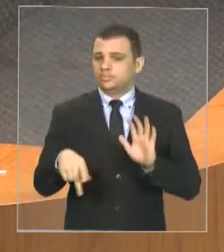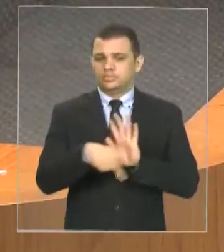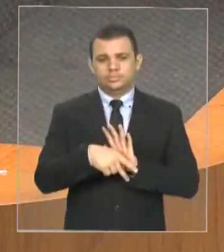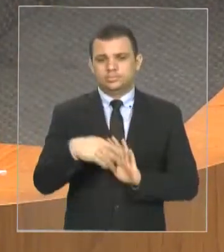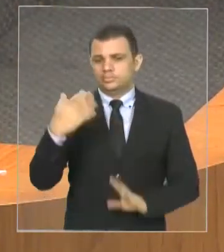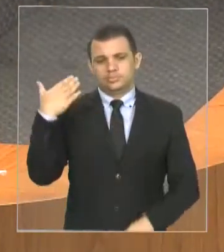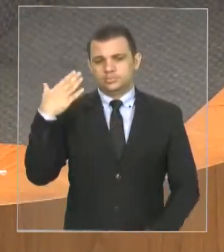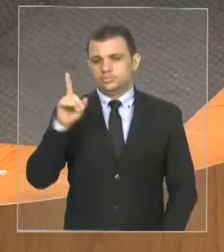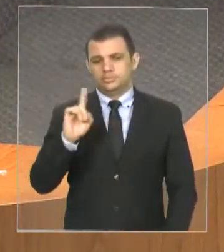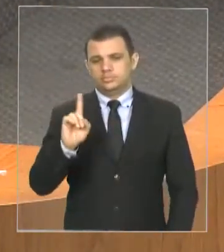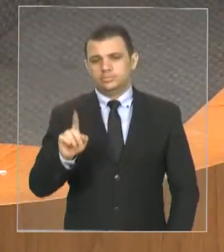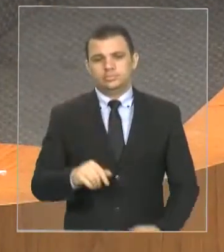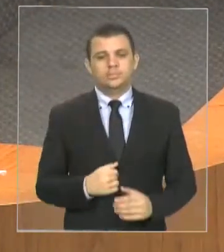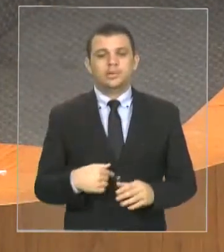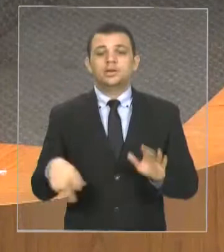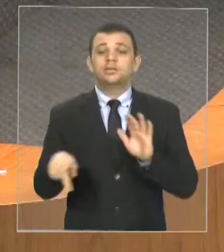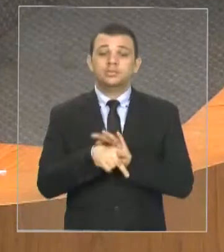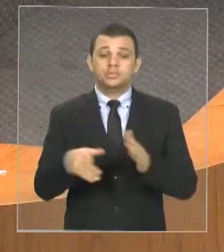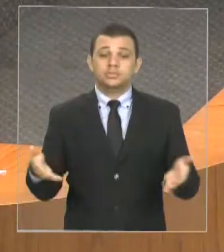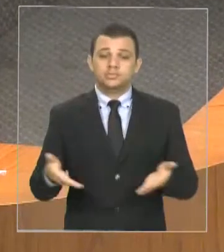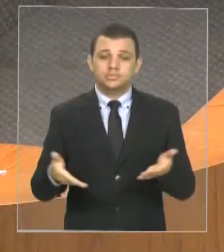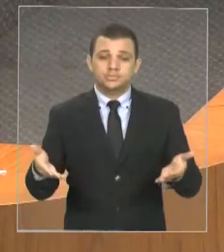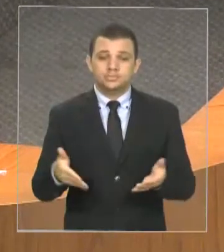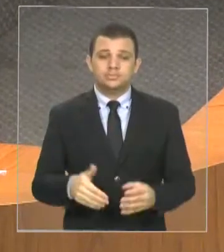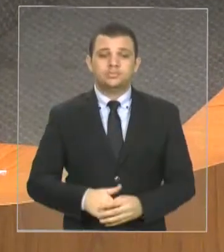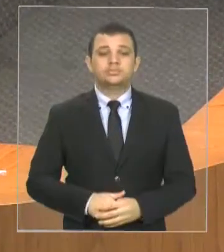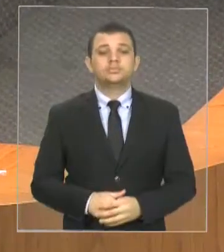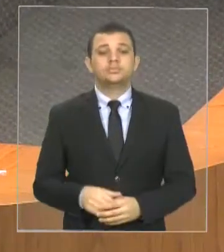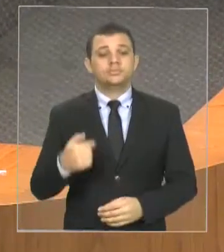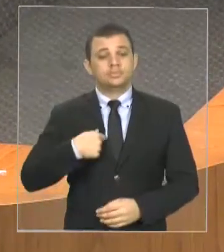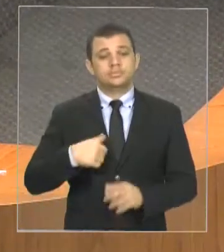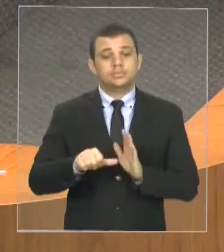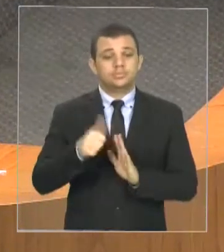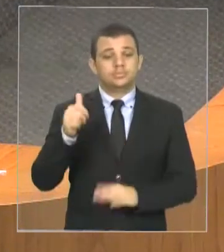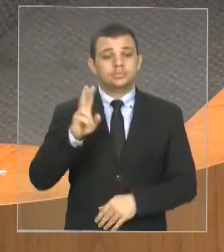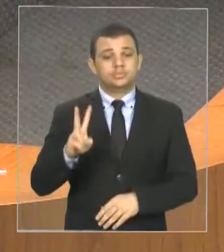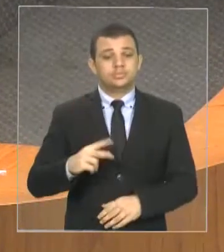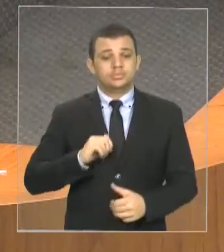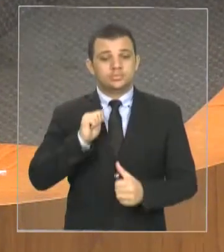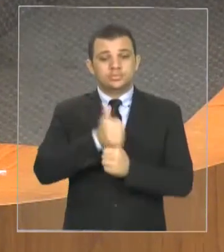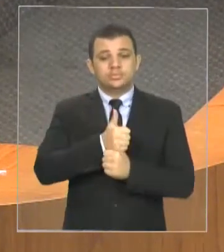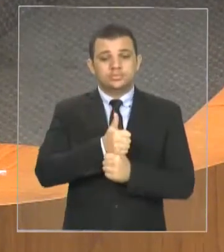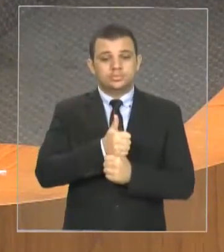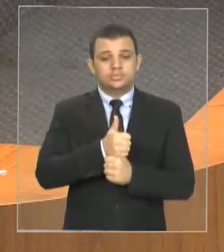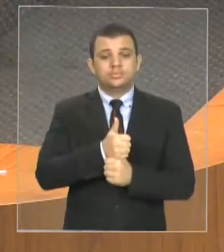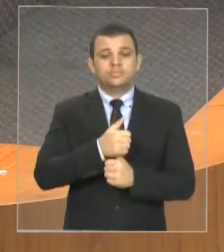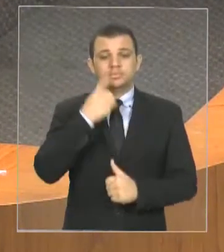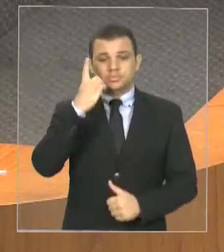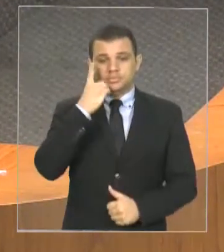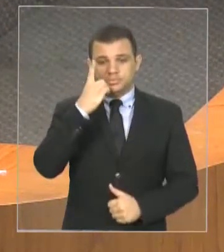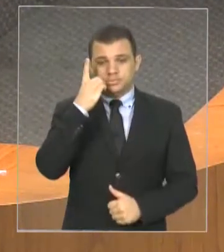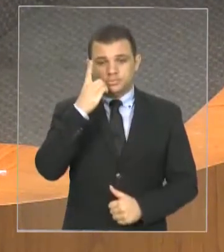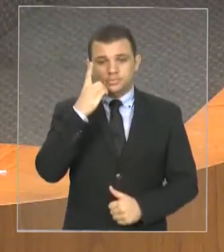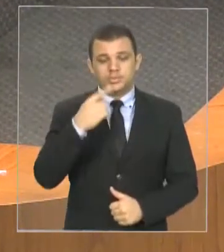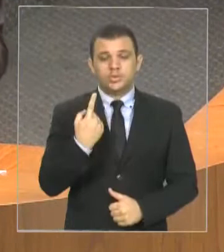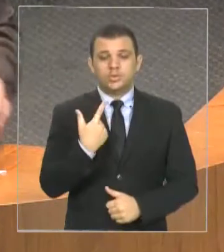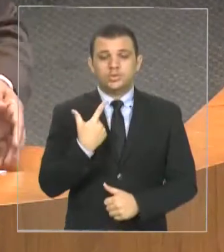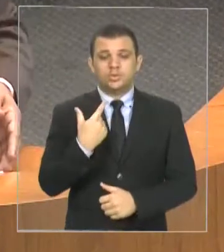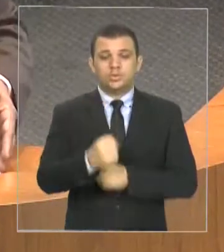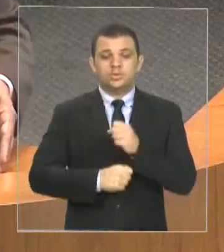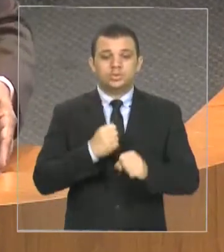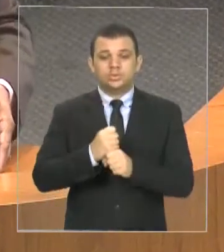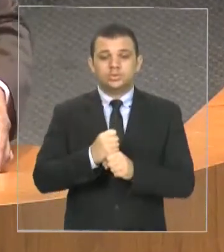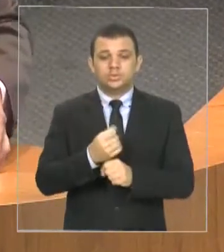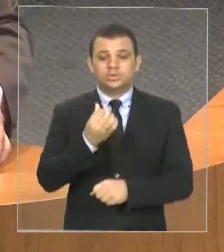passado, faço parte do presente. Estou no primeiro mandato como deputado estadual, 2 anos e 6 meses como deputado